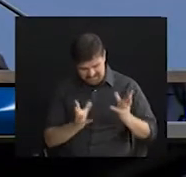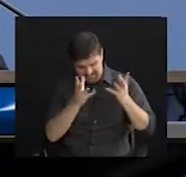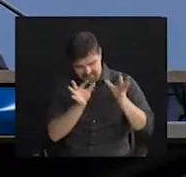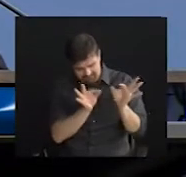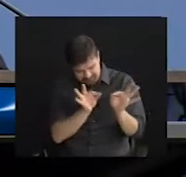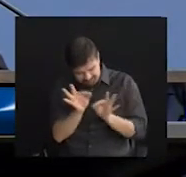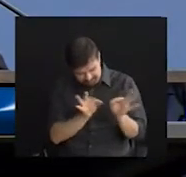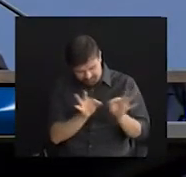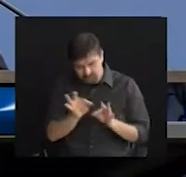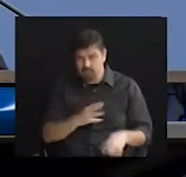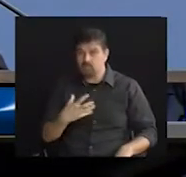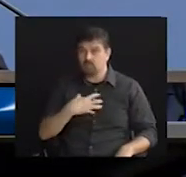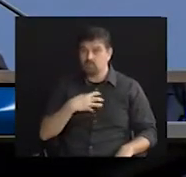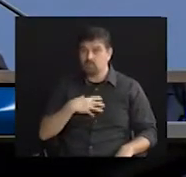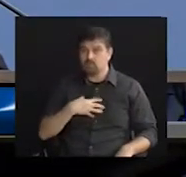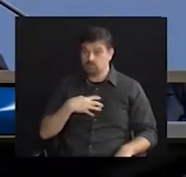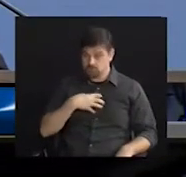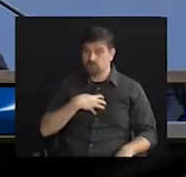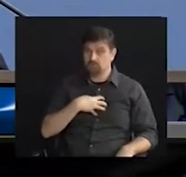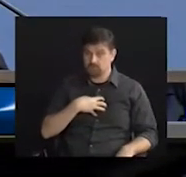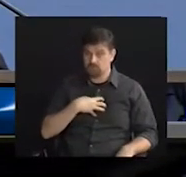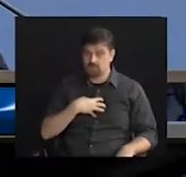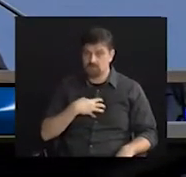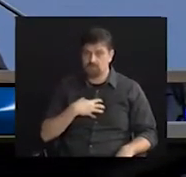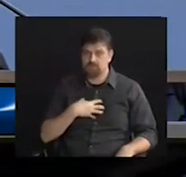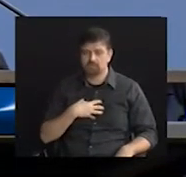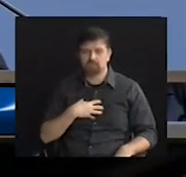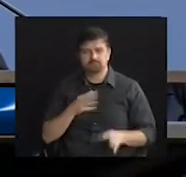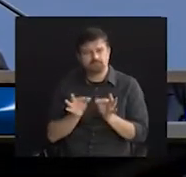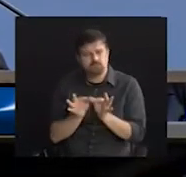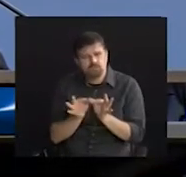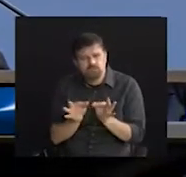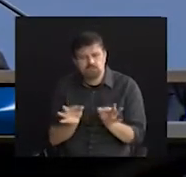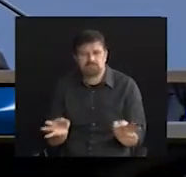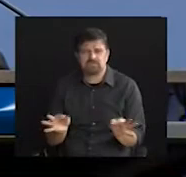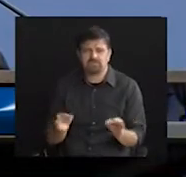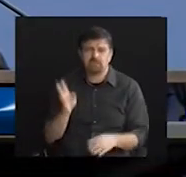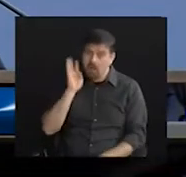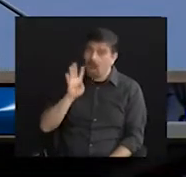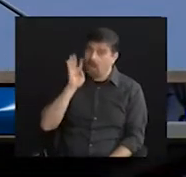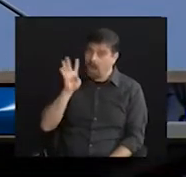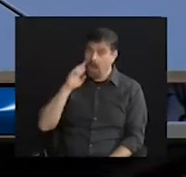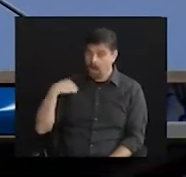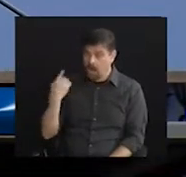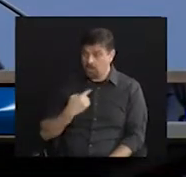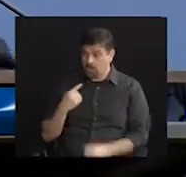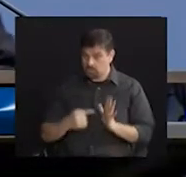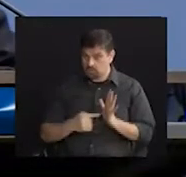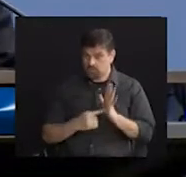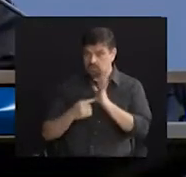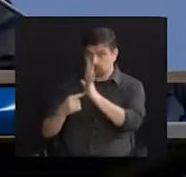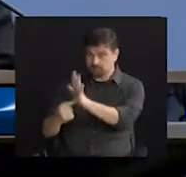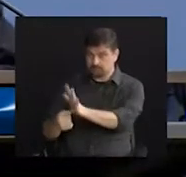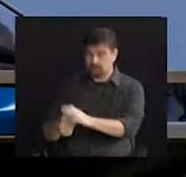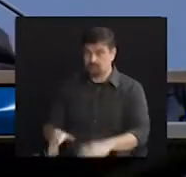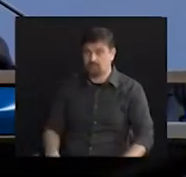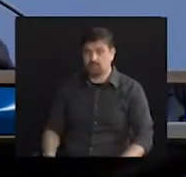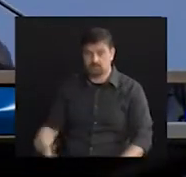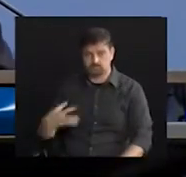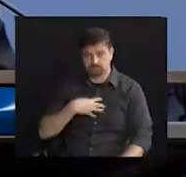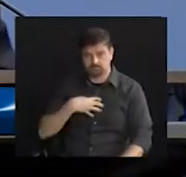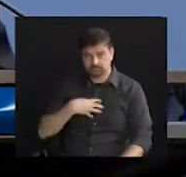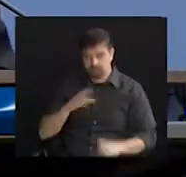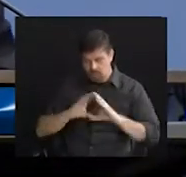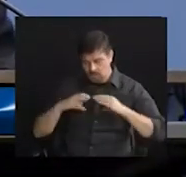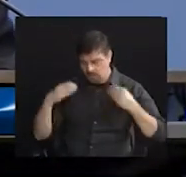sempre digo que é uma forma, vereador, muito singela, mas muito bacana, de nós demonstrarmos de uma forma única, todas